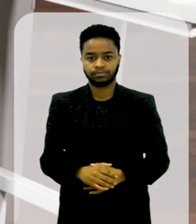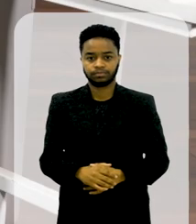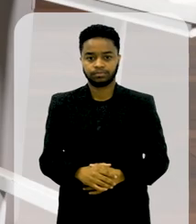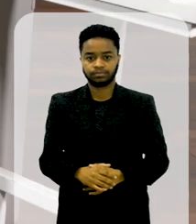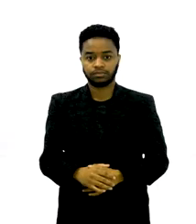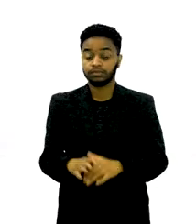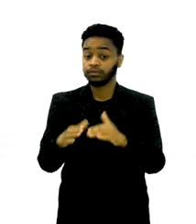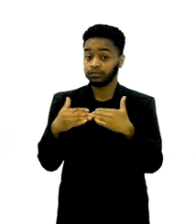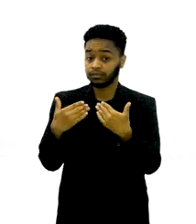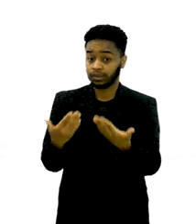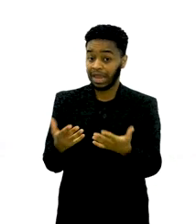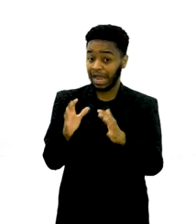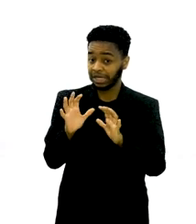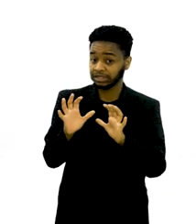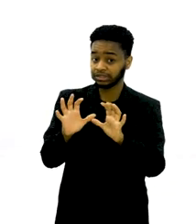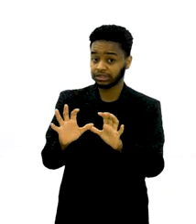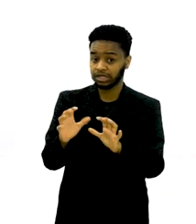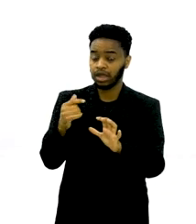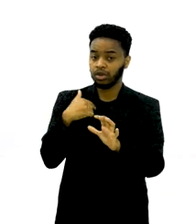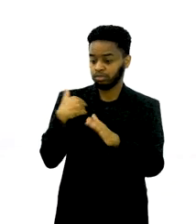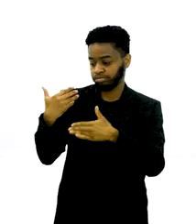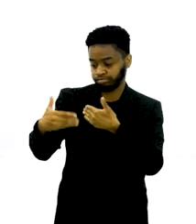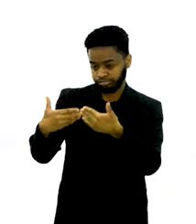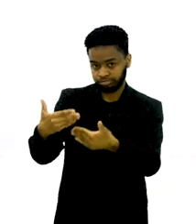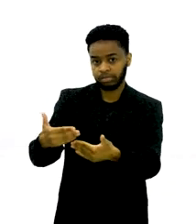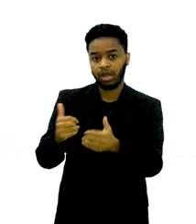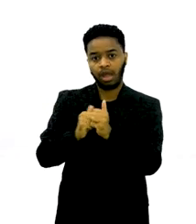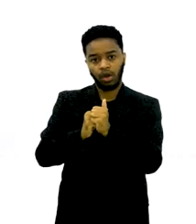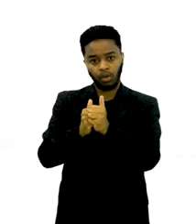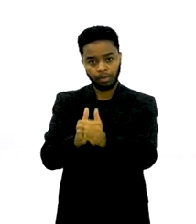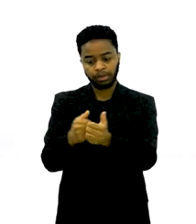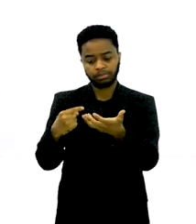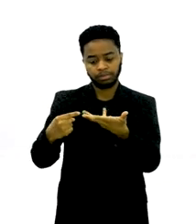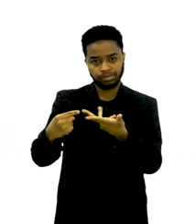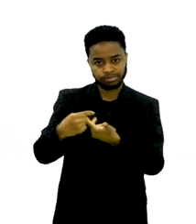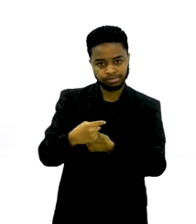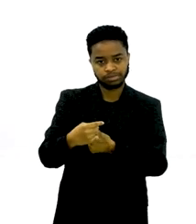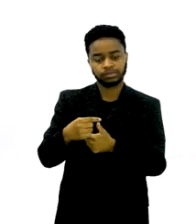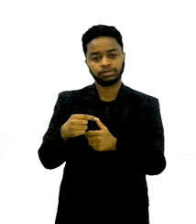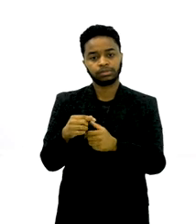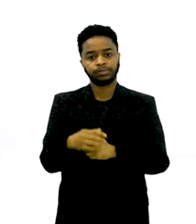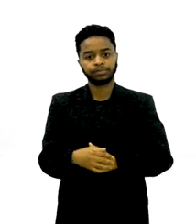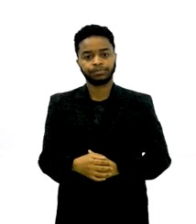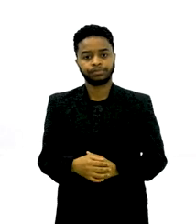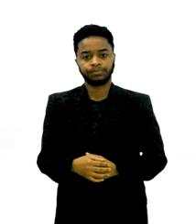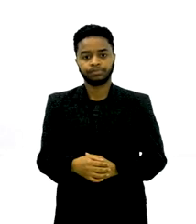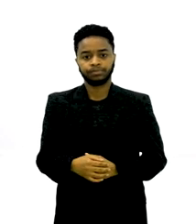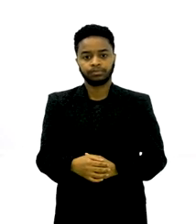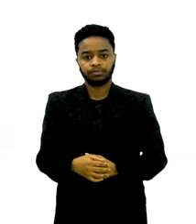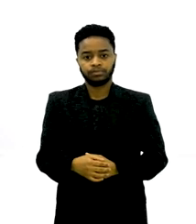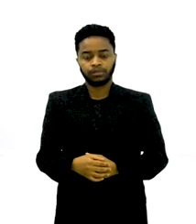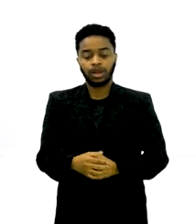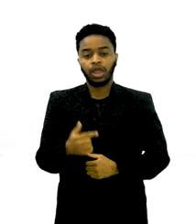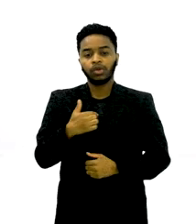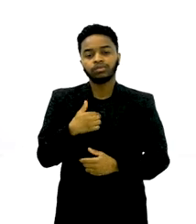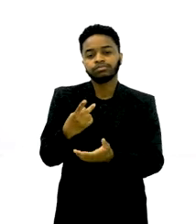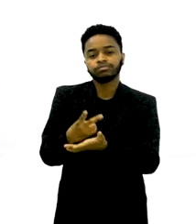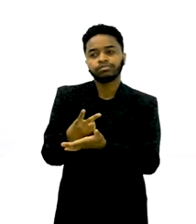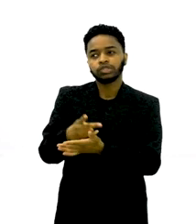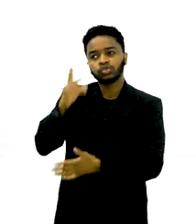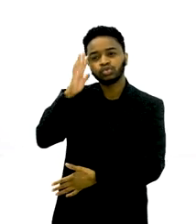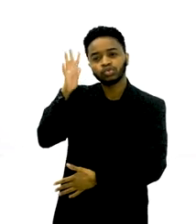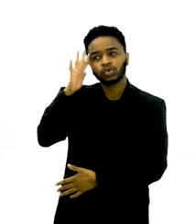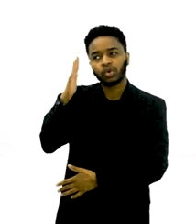aí nesse sentido eu vou crescendo por acompanhando tudo isso e eu tinha um sonho de